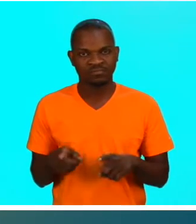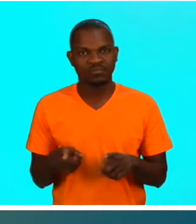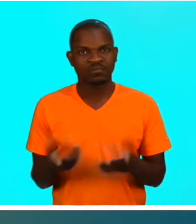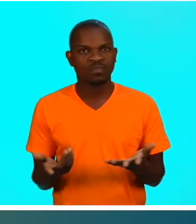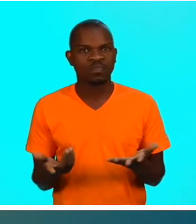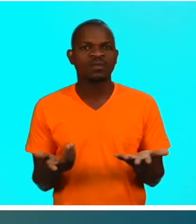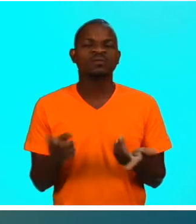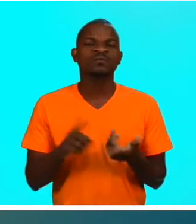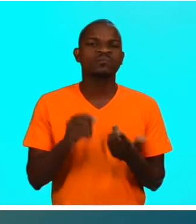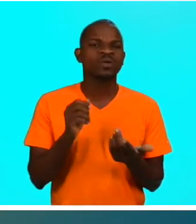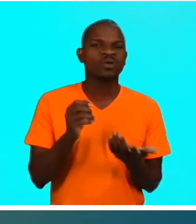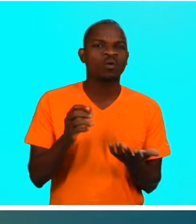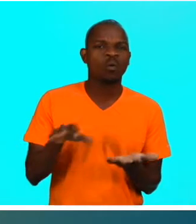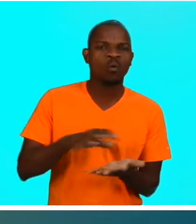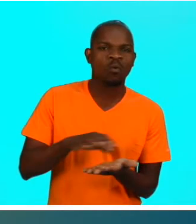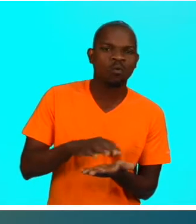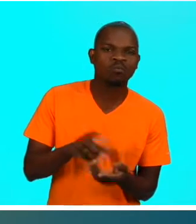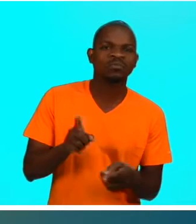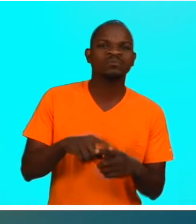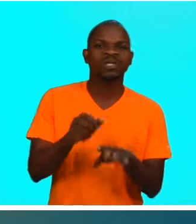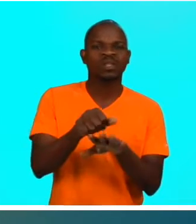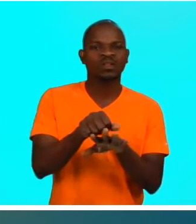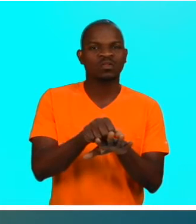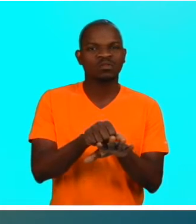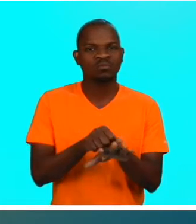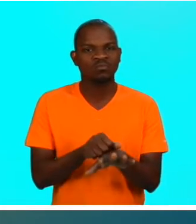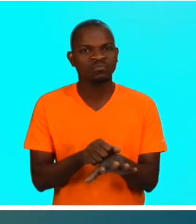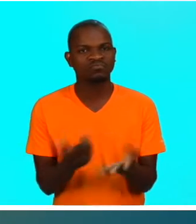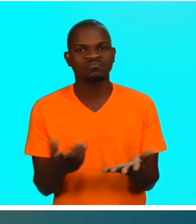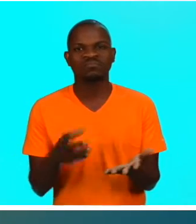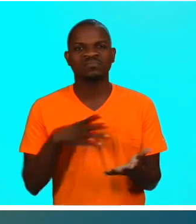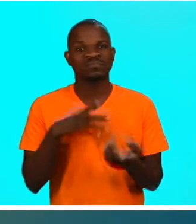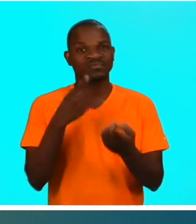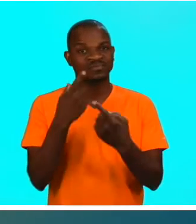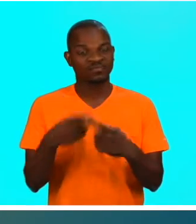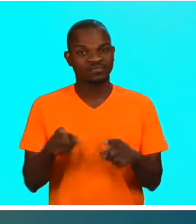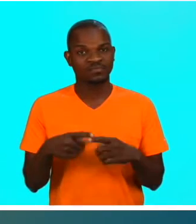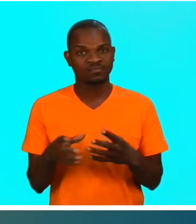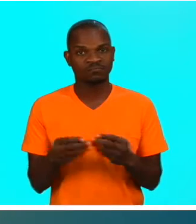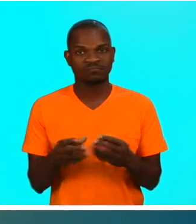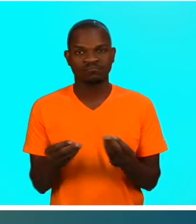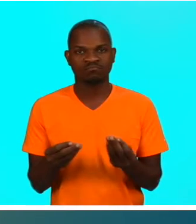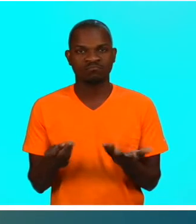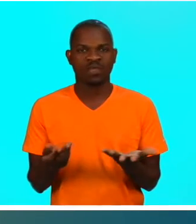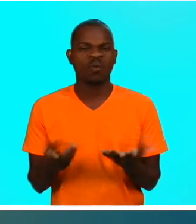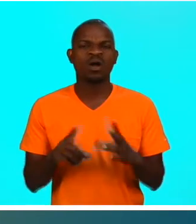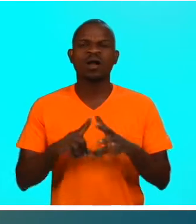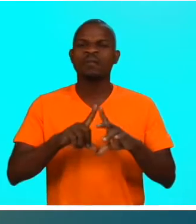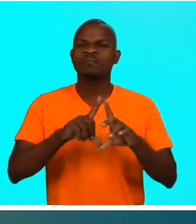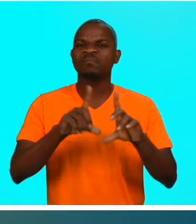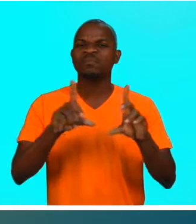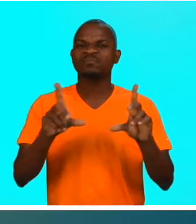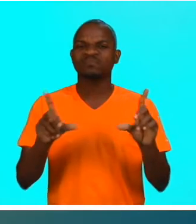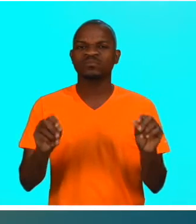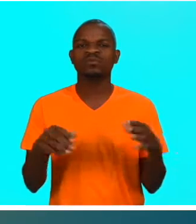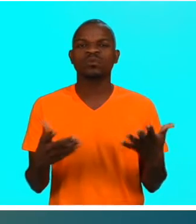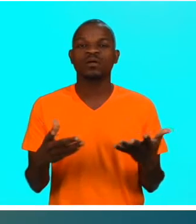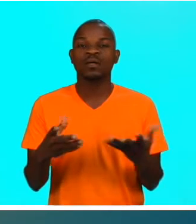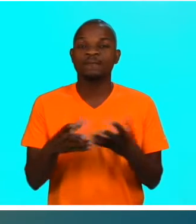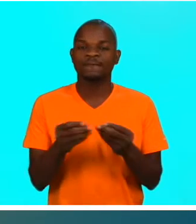a pão, a louça. A gente faz um problema mesmo. Um kit de higiene